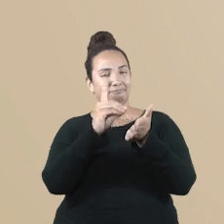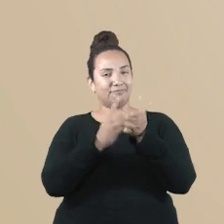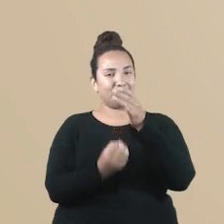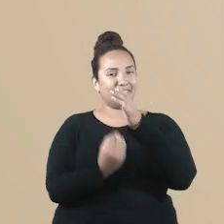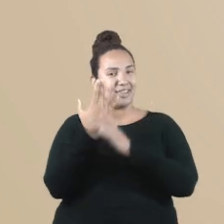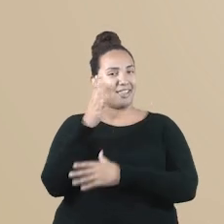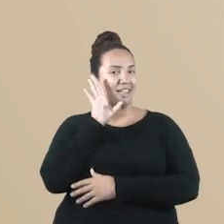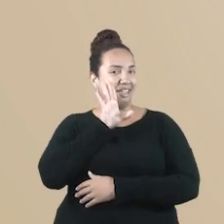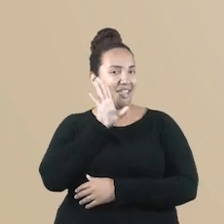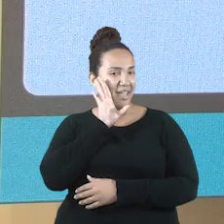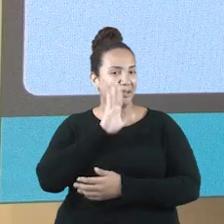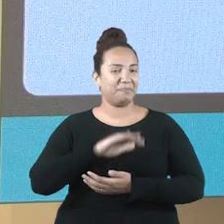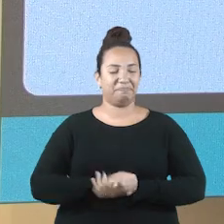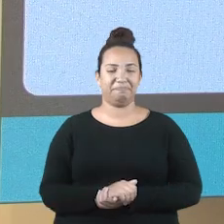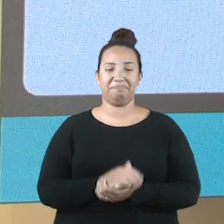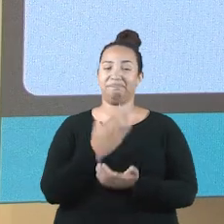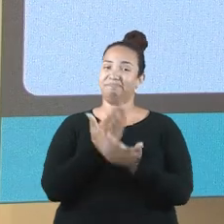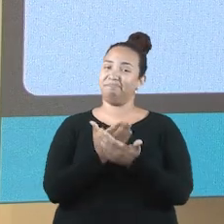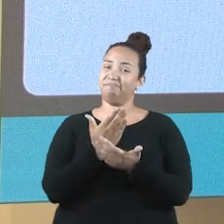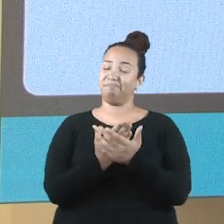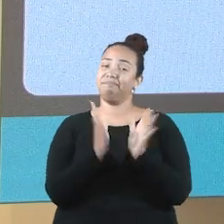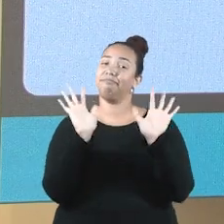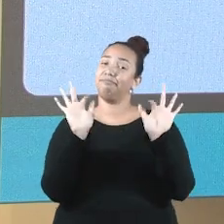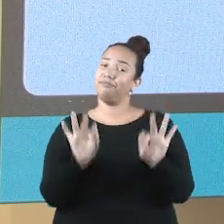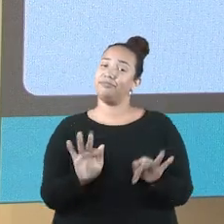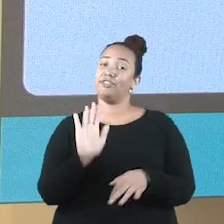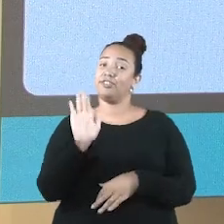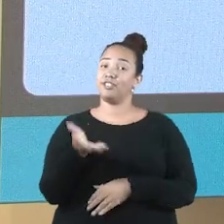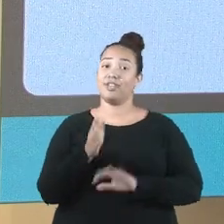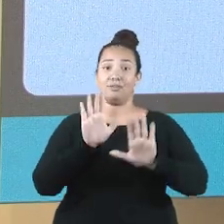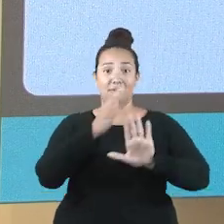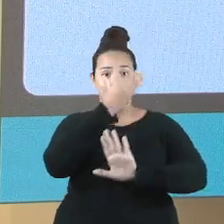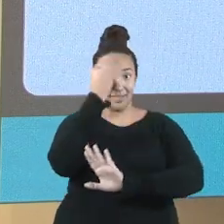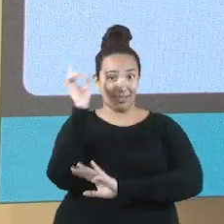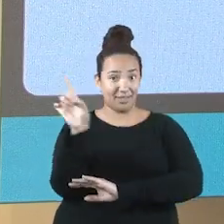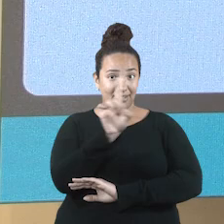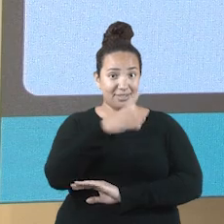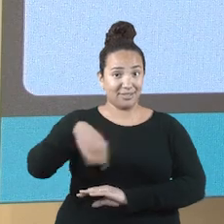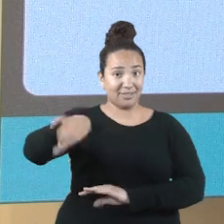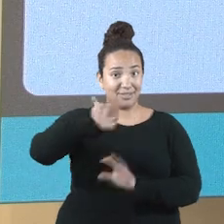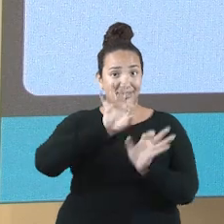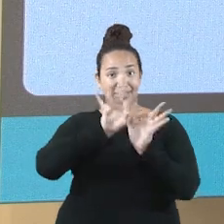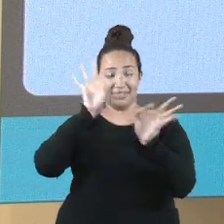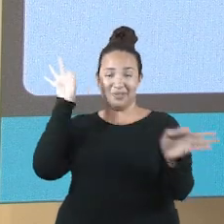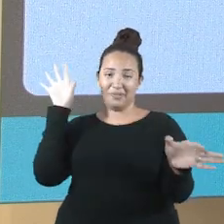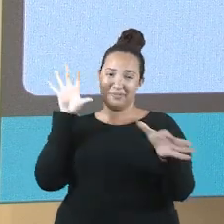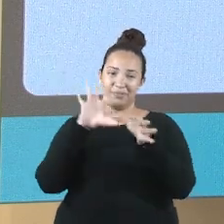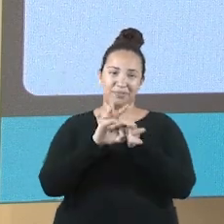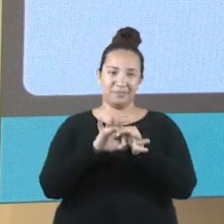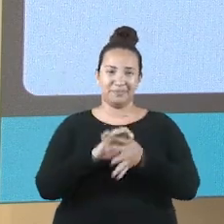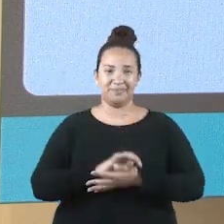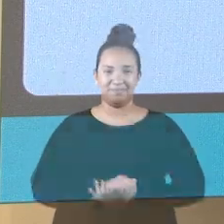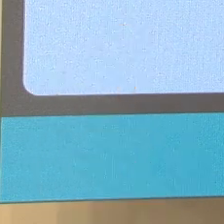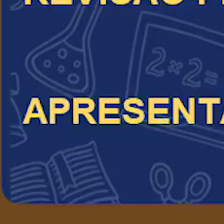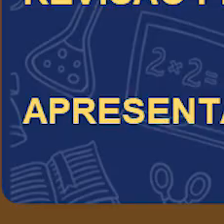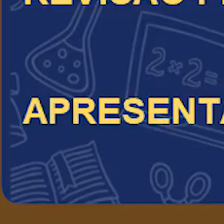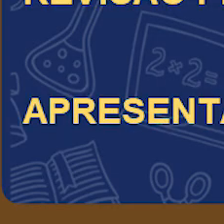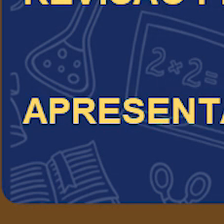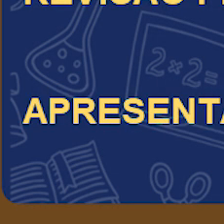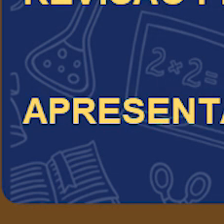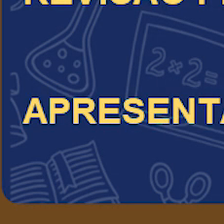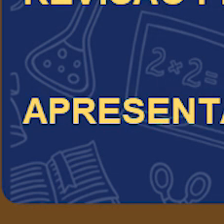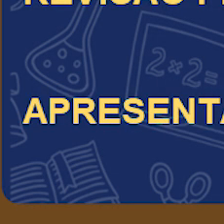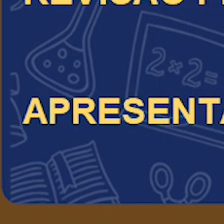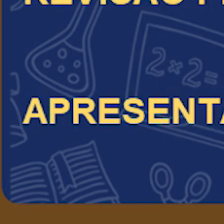legal. A aula de hoje chegou ao fim, mas não esqueçam, mesmo distante, estamos juntos!